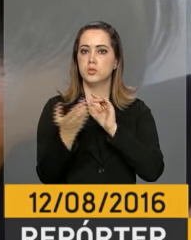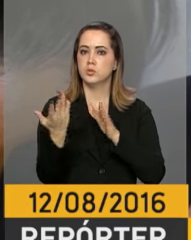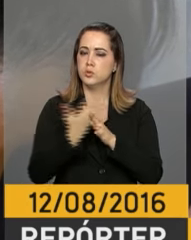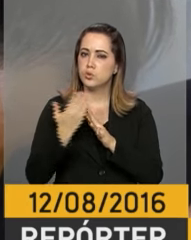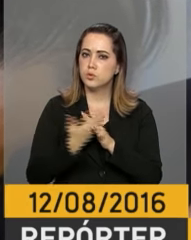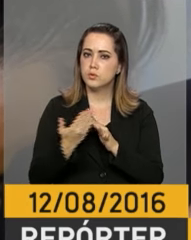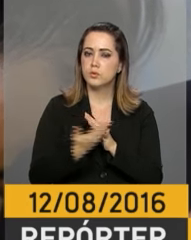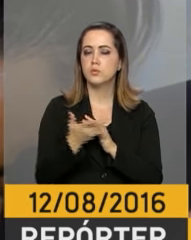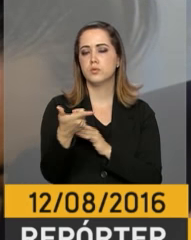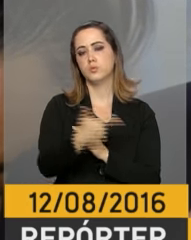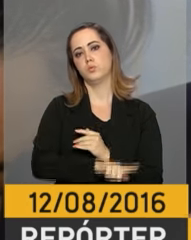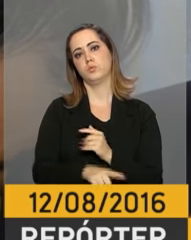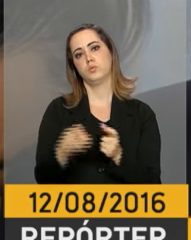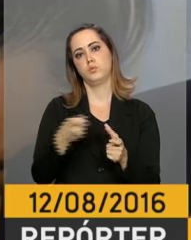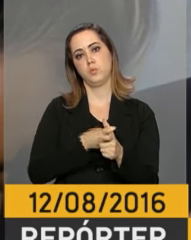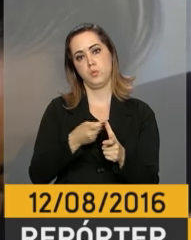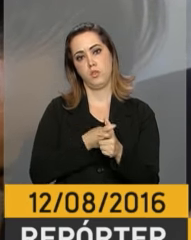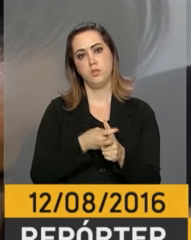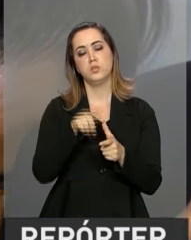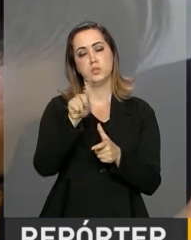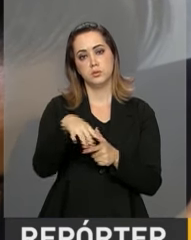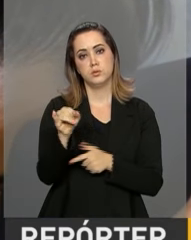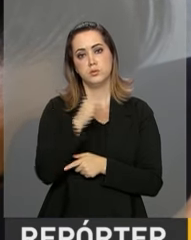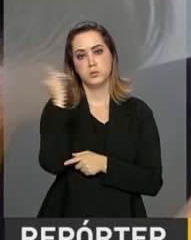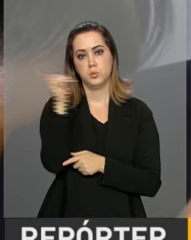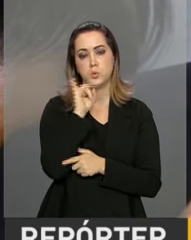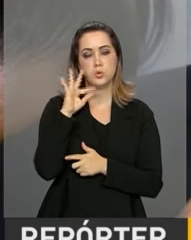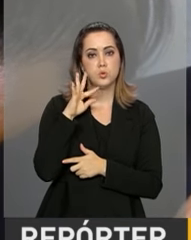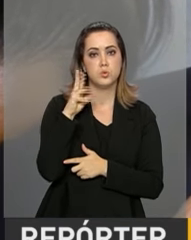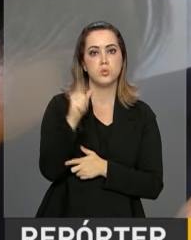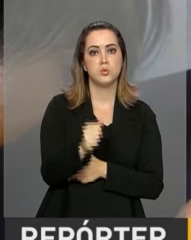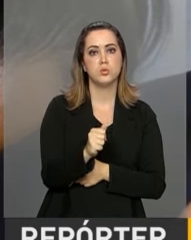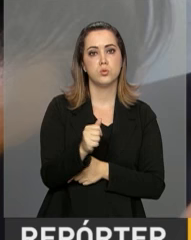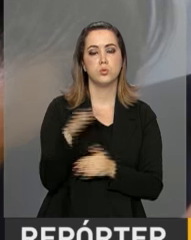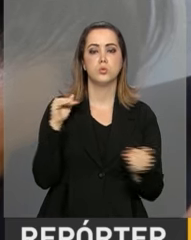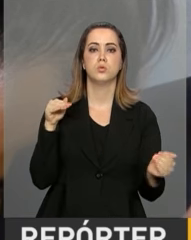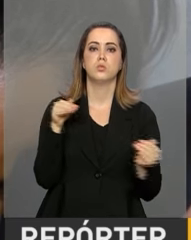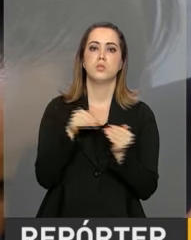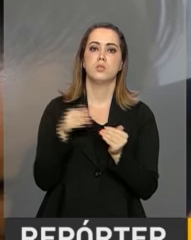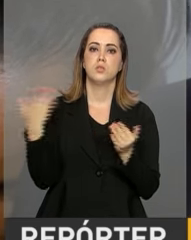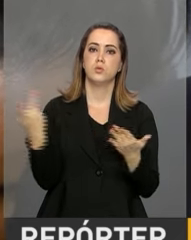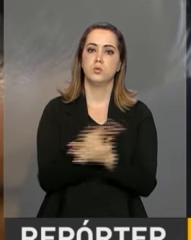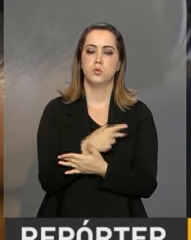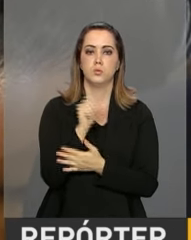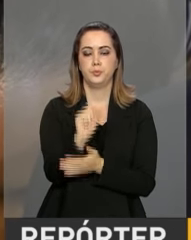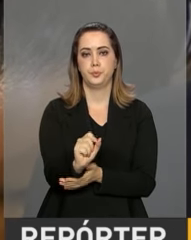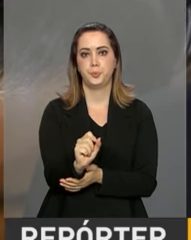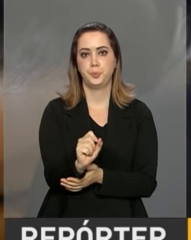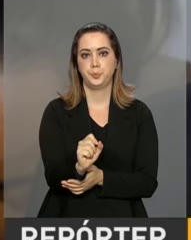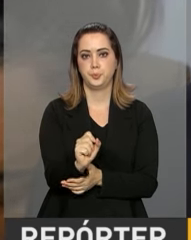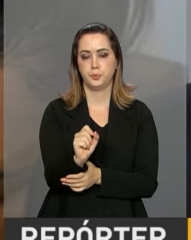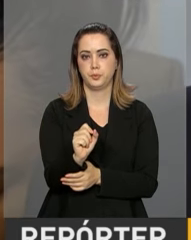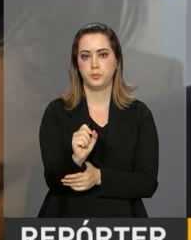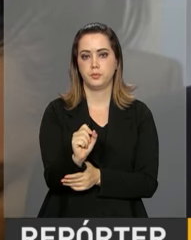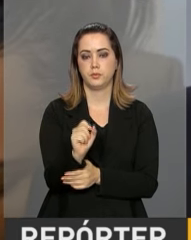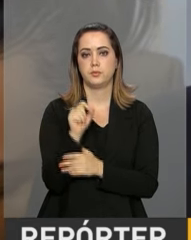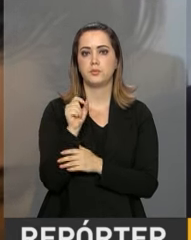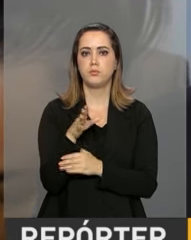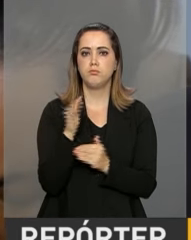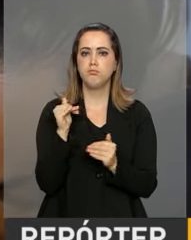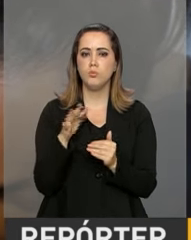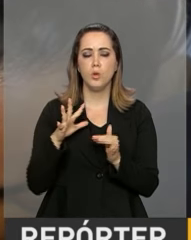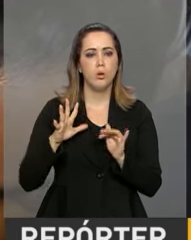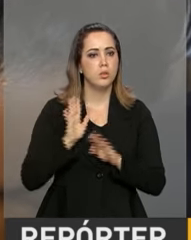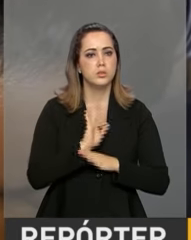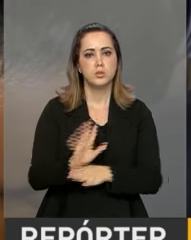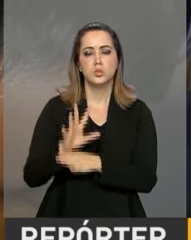todos e para os estados também. Então, esse acordo foi chegado de uma forma em que contemplou a